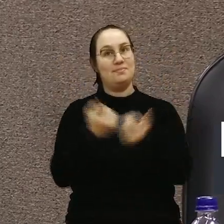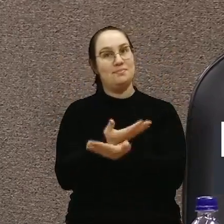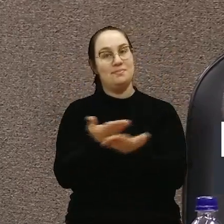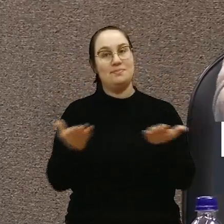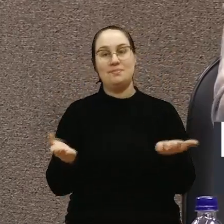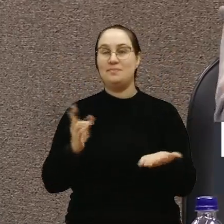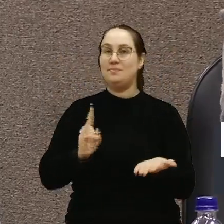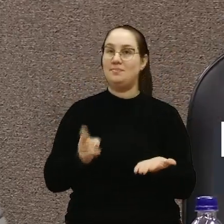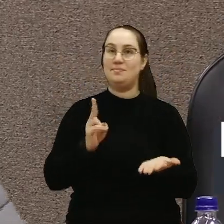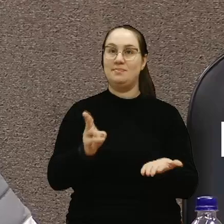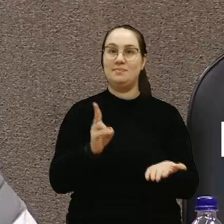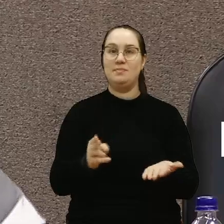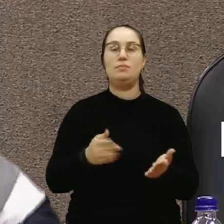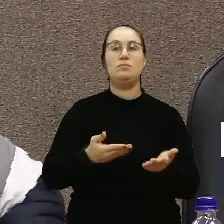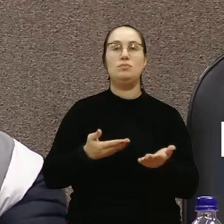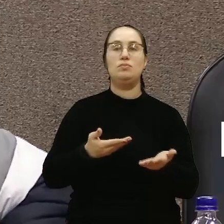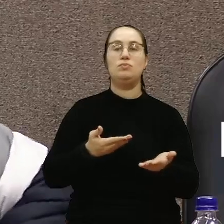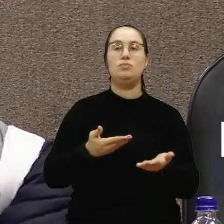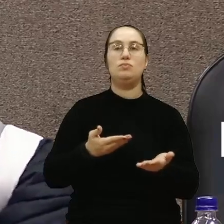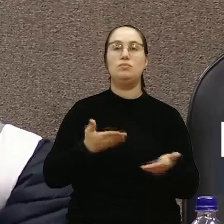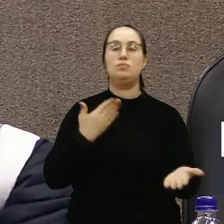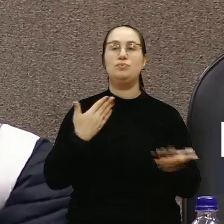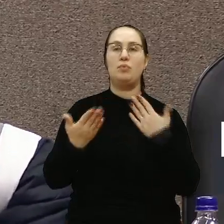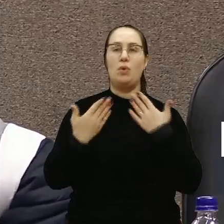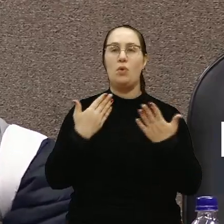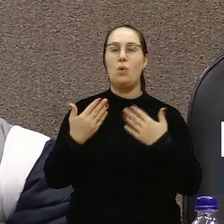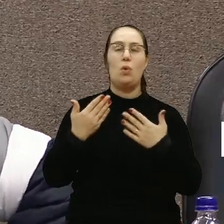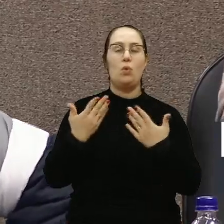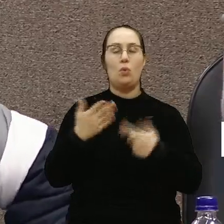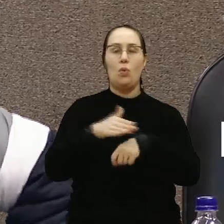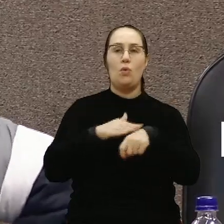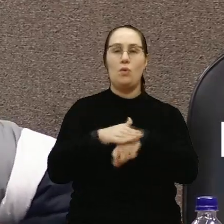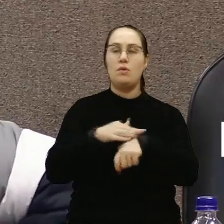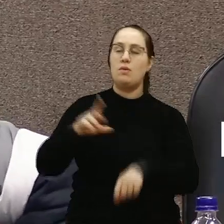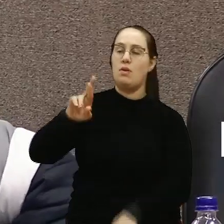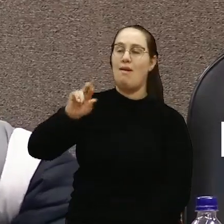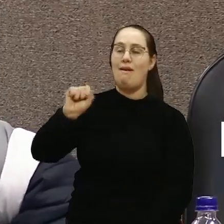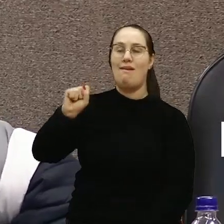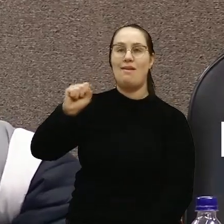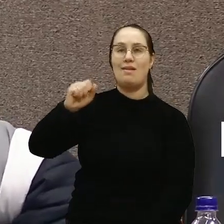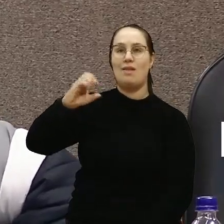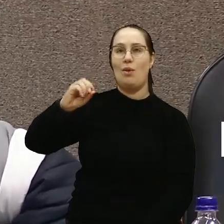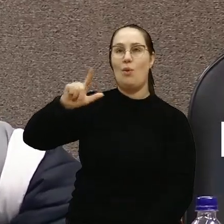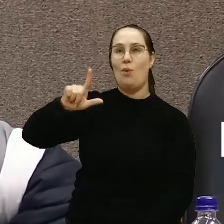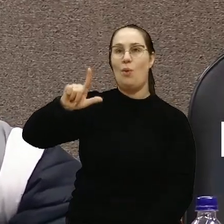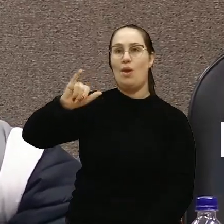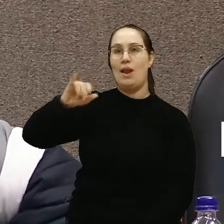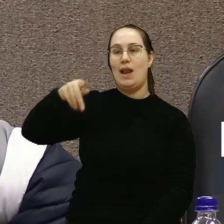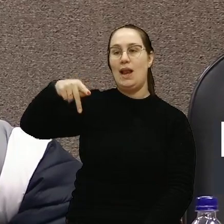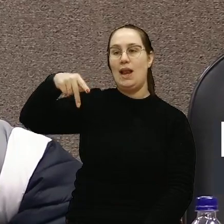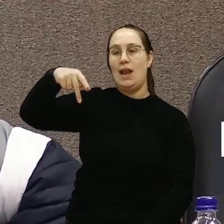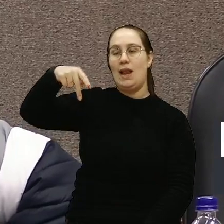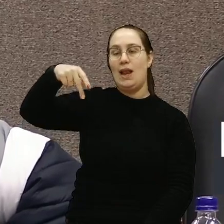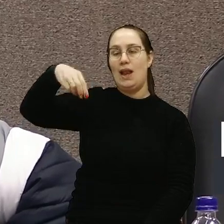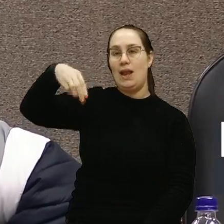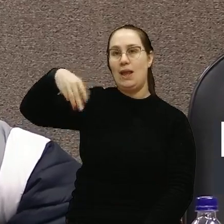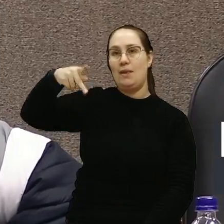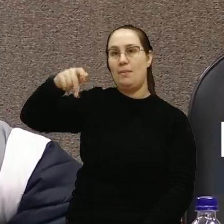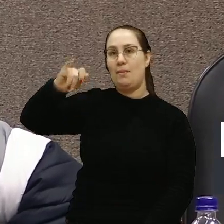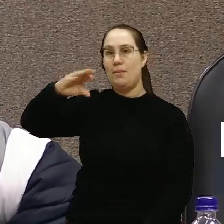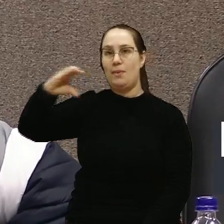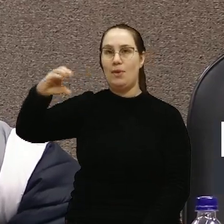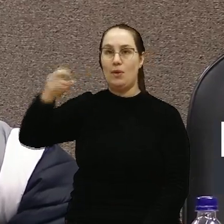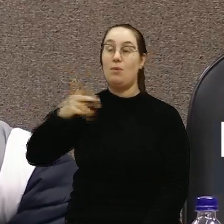sempre, né? A gente sabe que nós estamos falando muito mais quando a gente fala do RS Olímpico, a gente está falando além do esporte, né, vereador